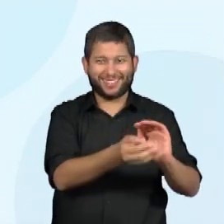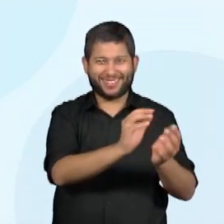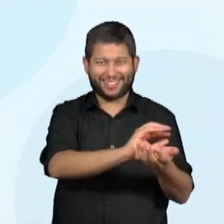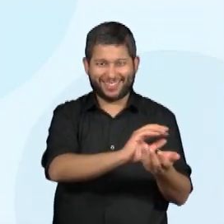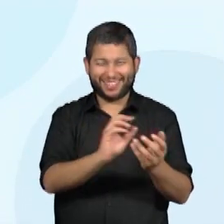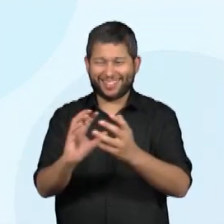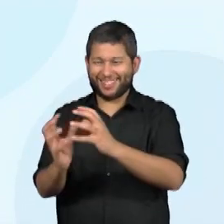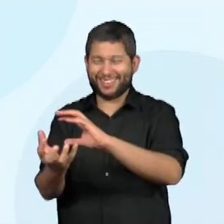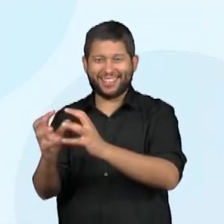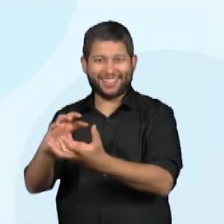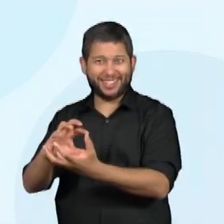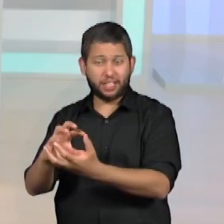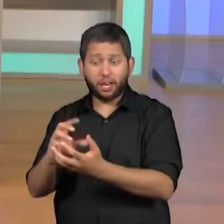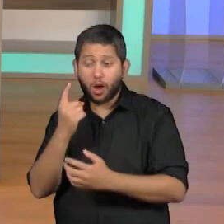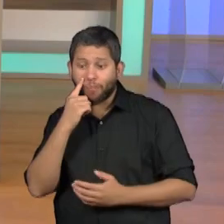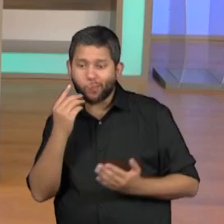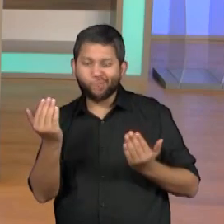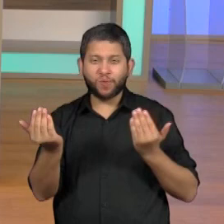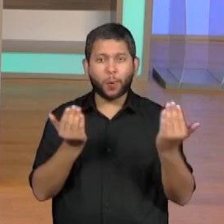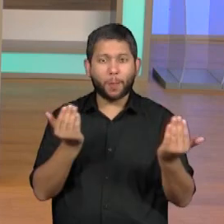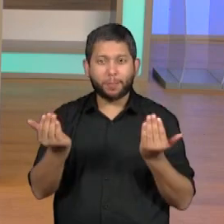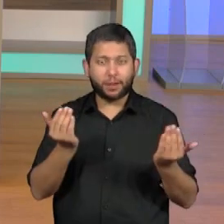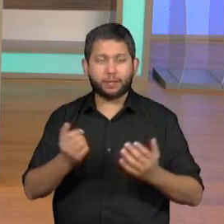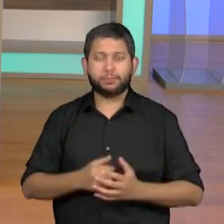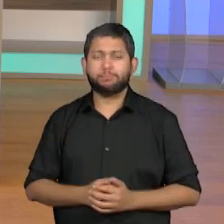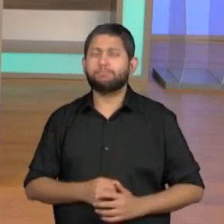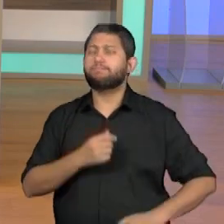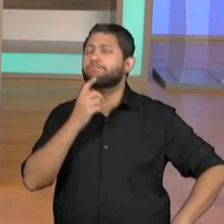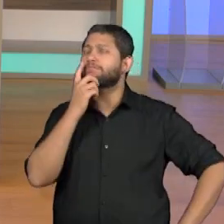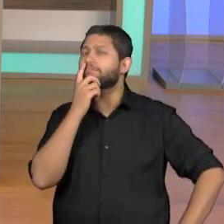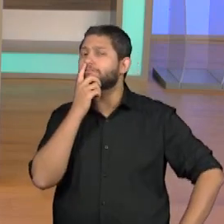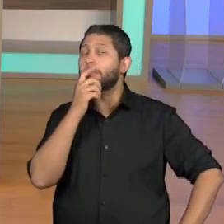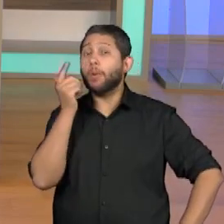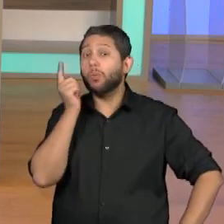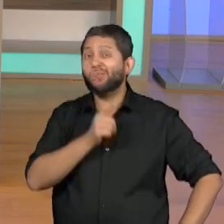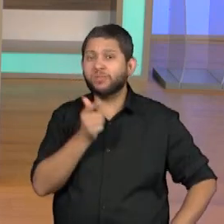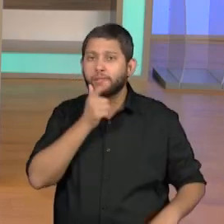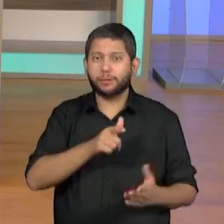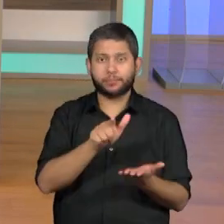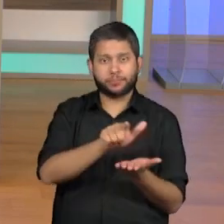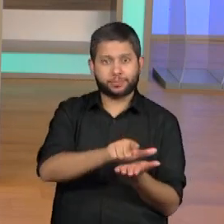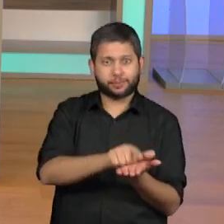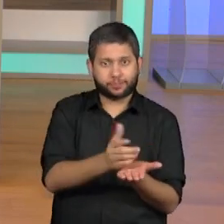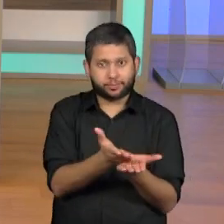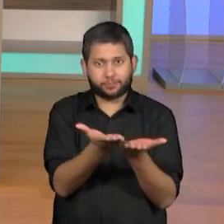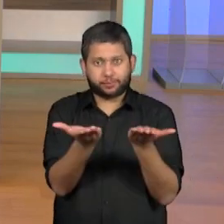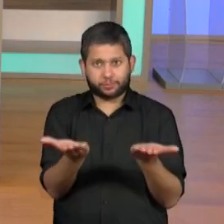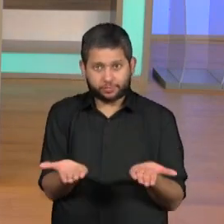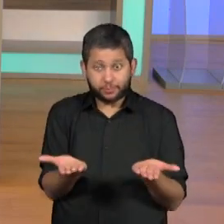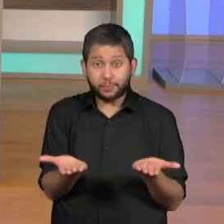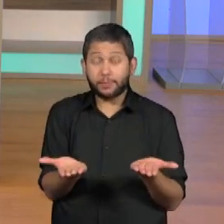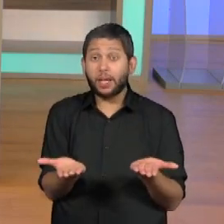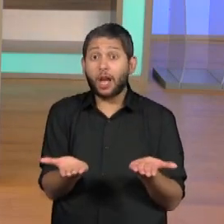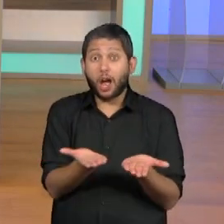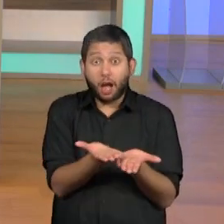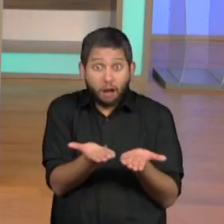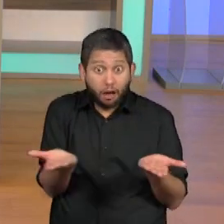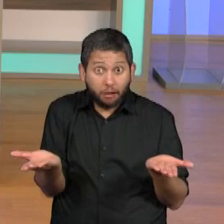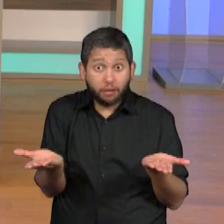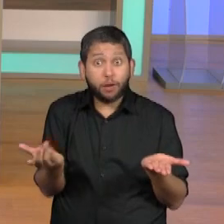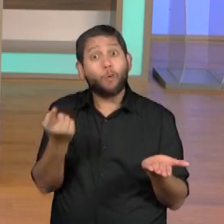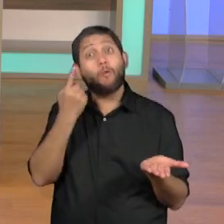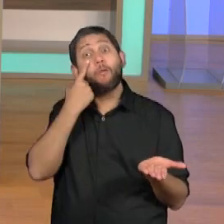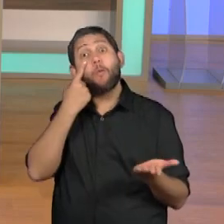planas. Mas, para chegar nas figuras geométricas planas, eu trouxe aqui algumas coisas para a gente